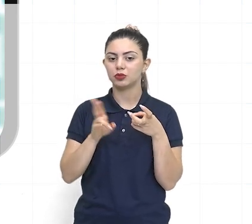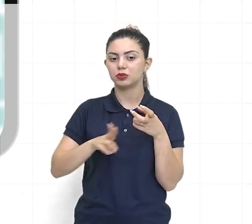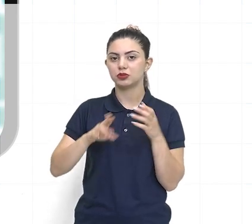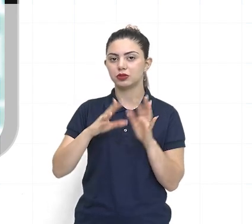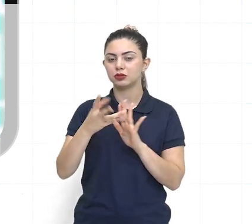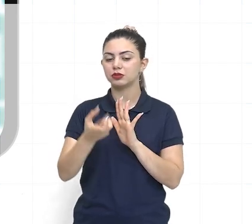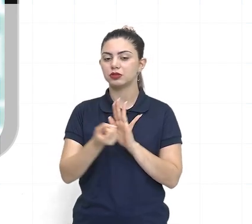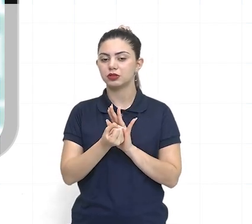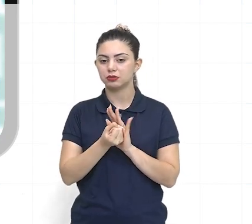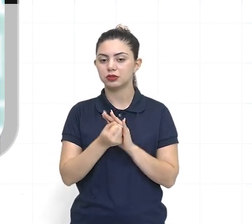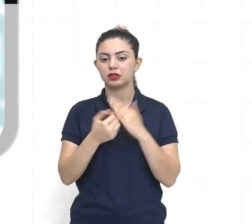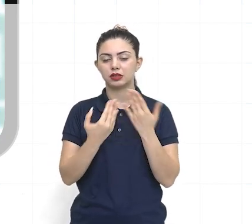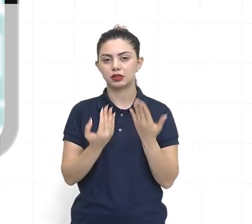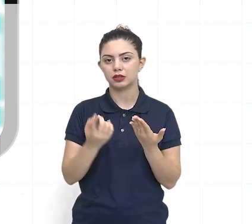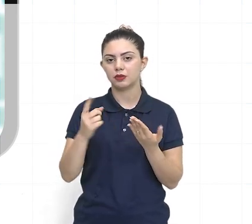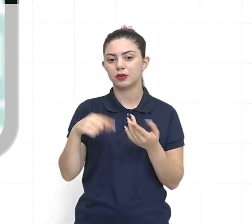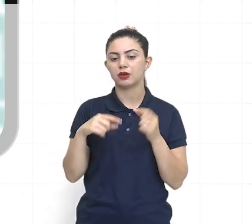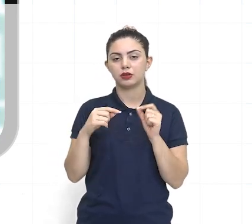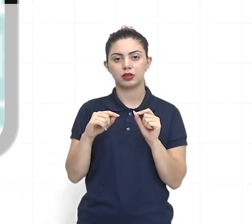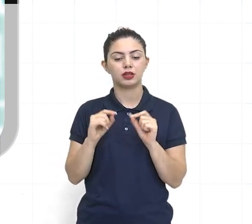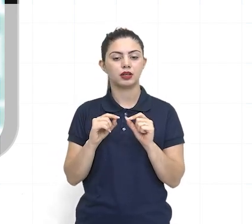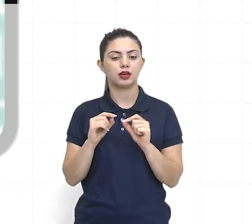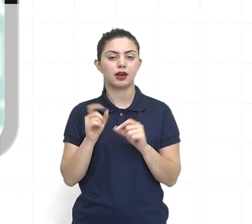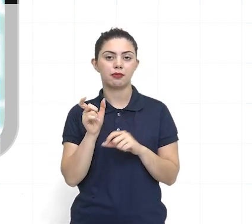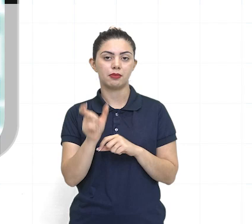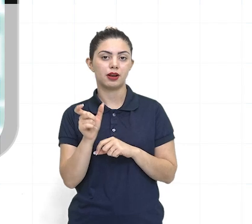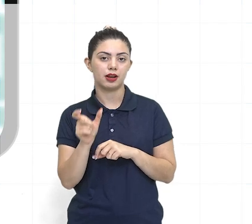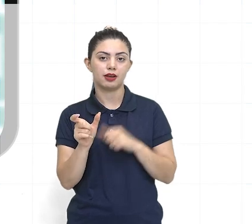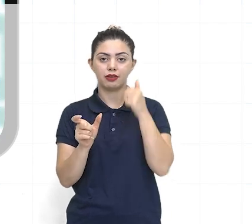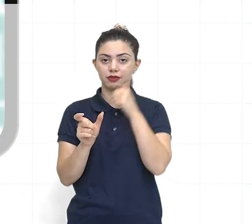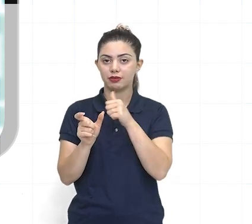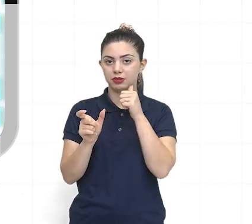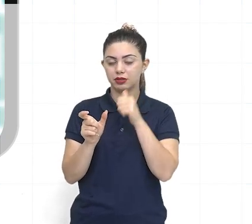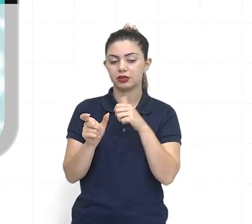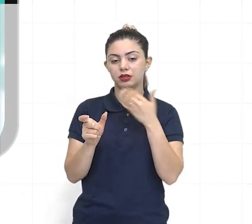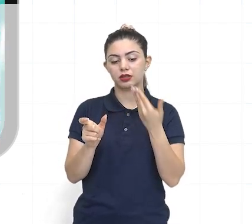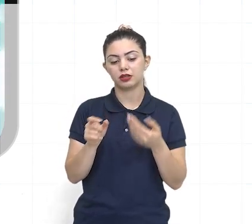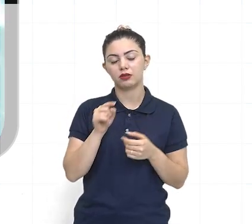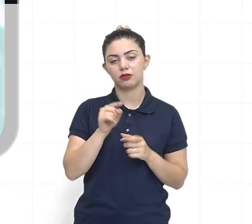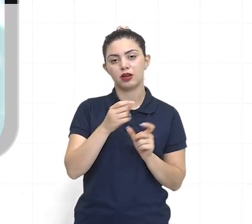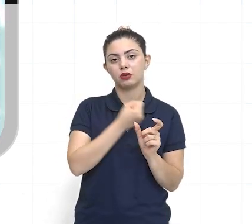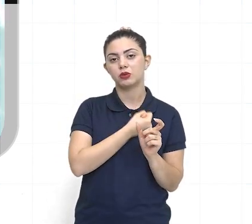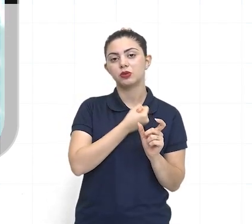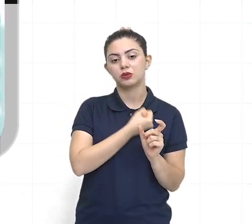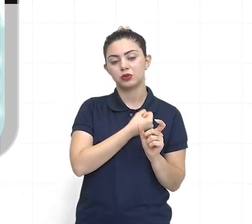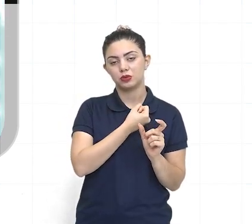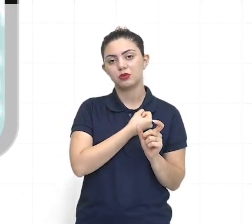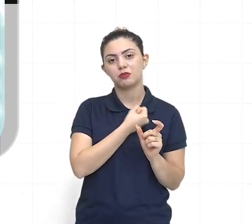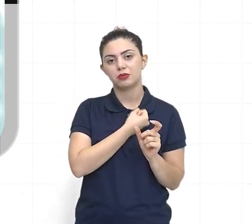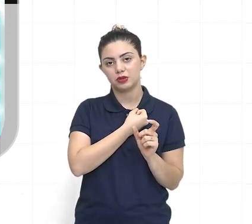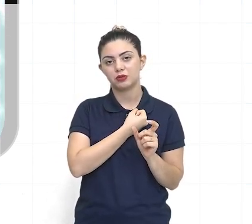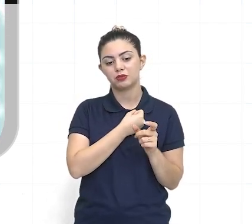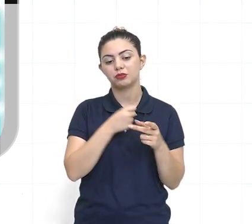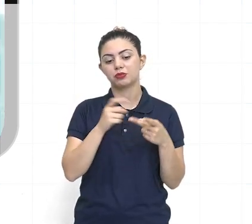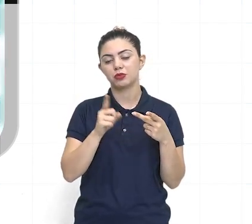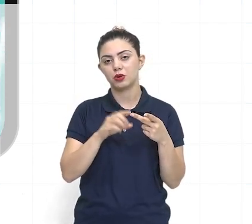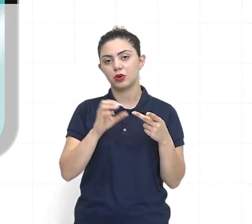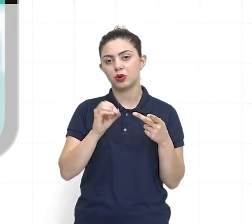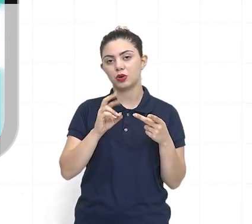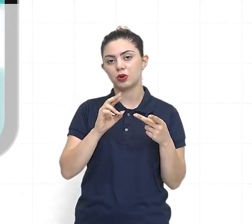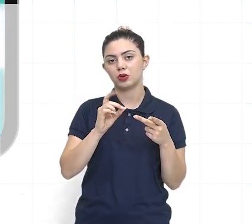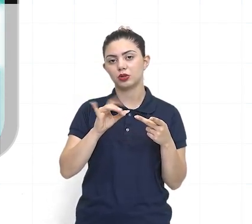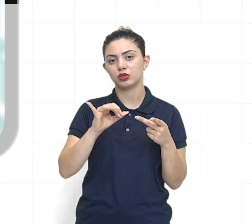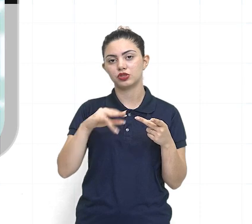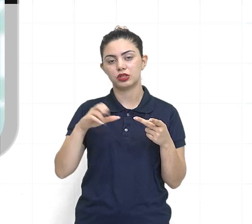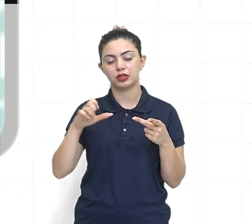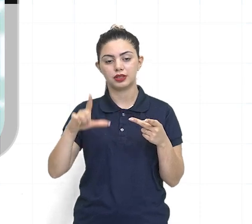de gênero. Se é Olimpíada, a palavra é feminina, então o numeral ordinal aqui